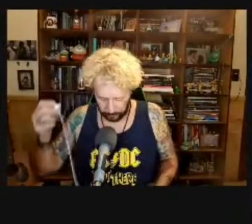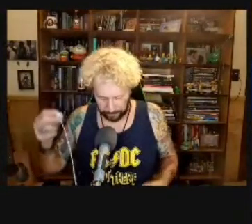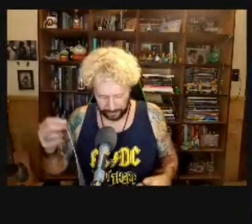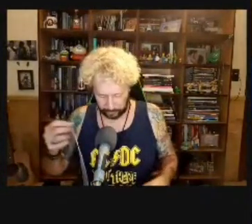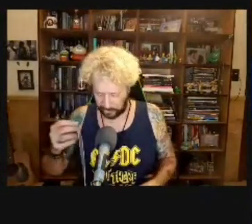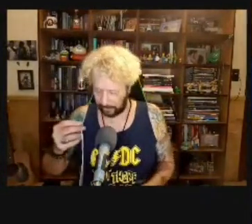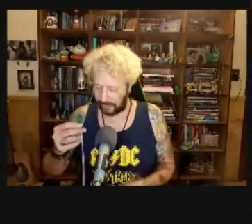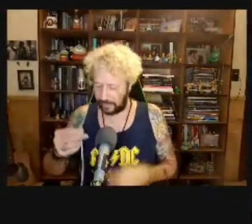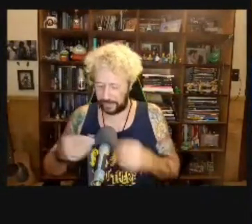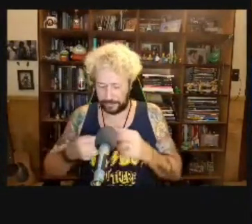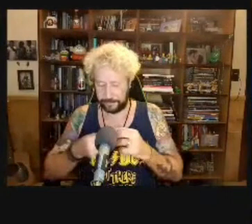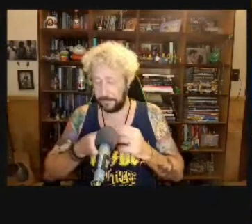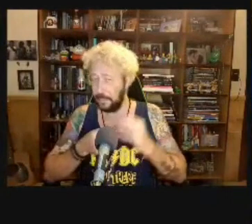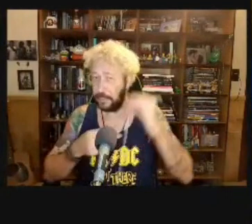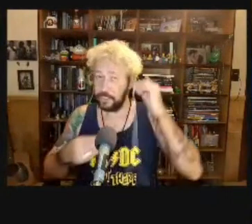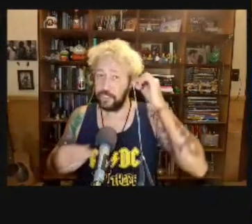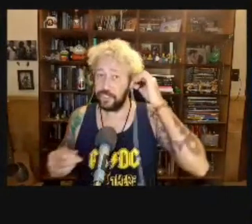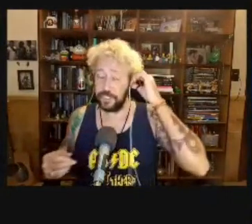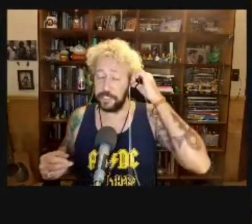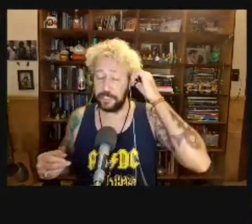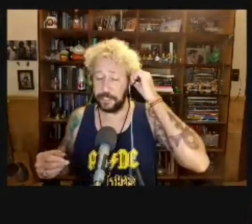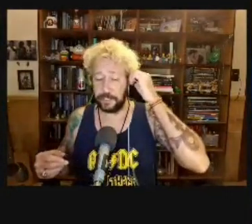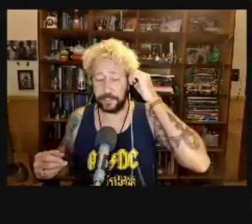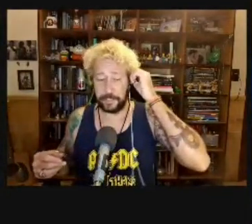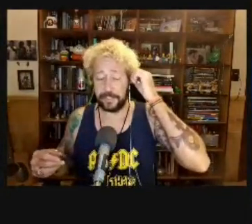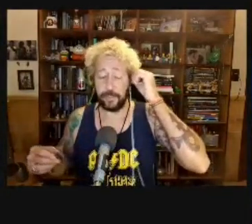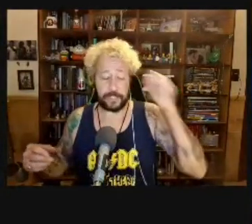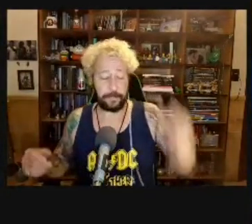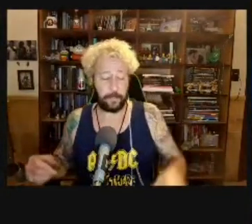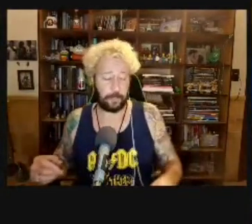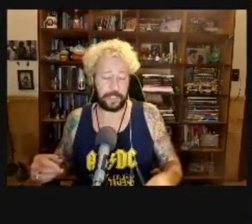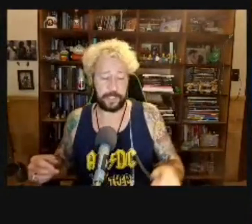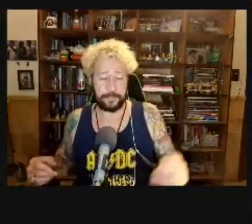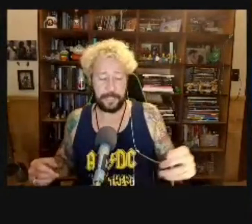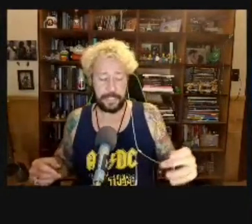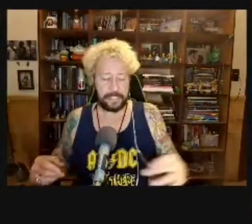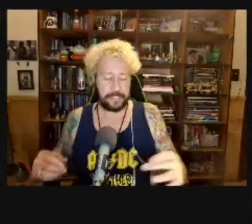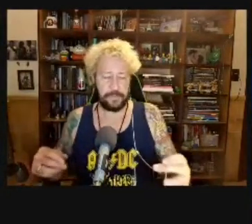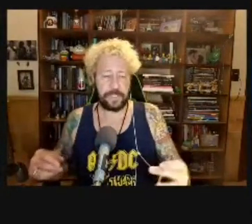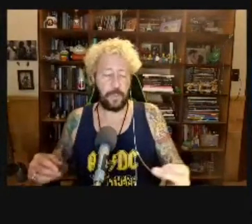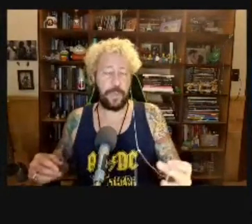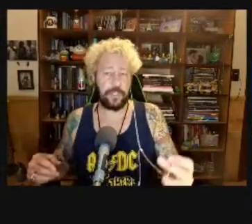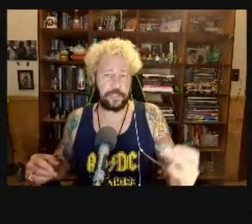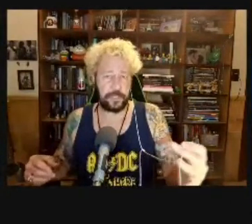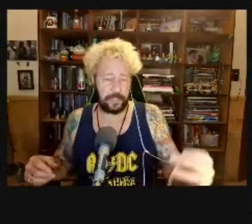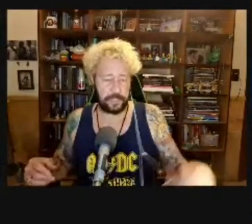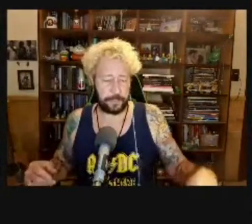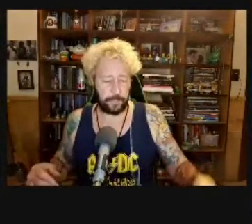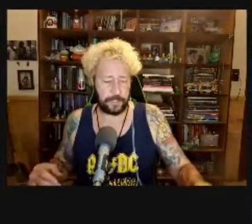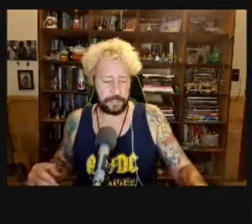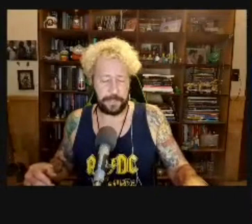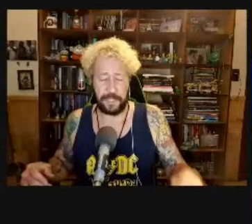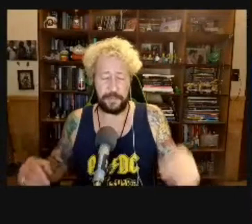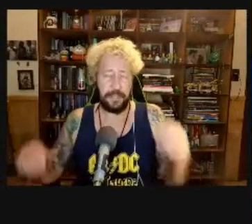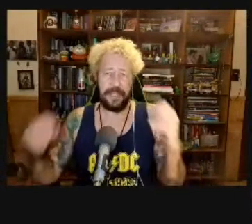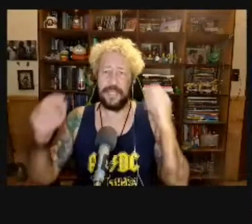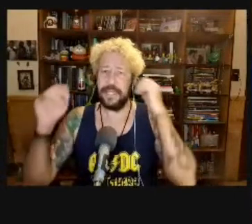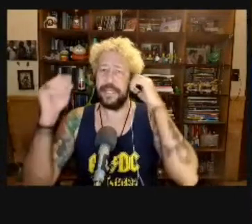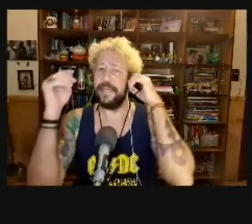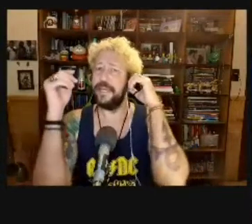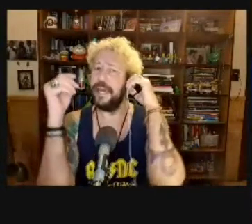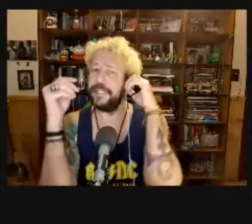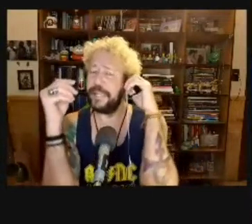plano digamos assim né de Segurança Pública né são cinco eixos esse plano